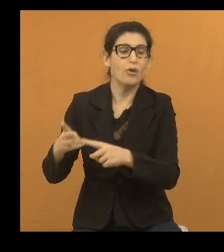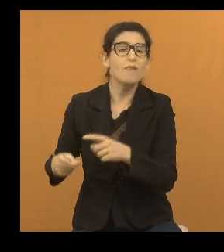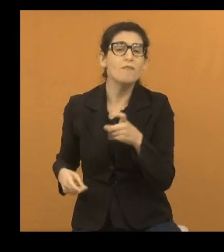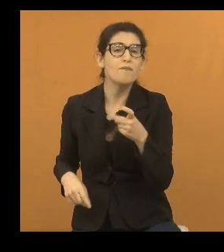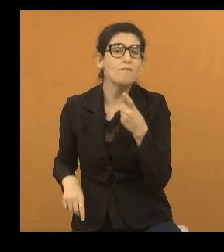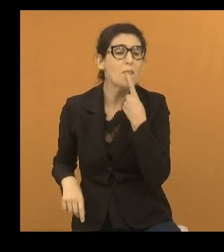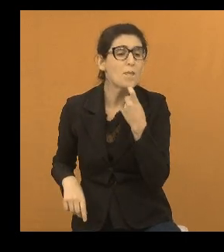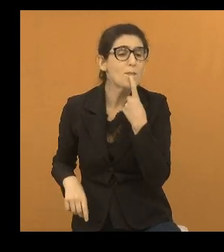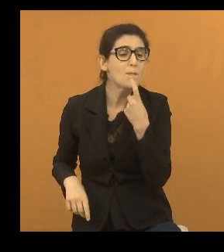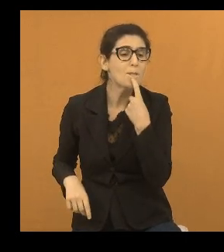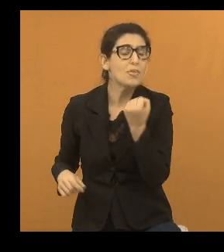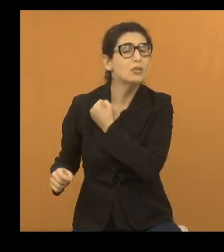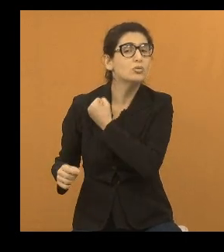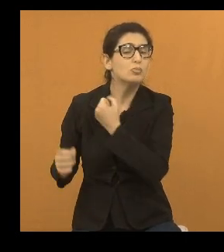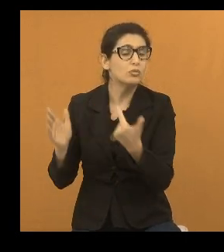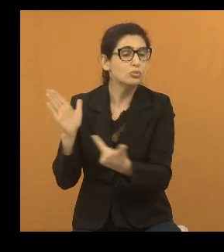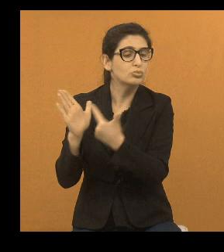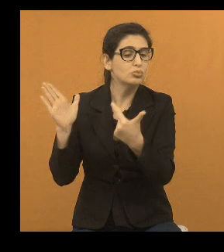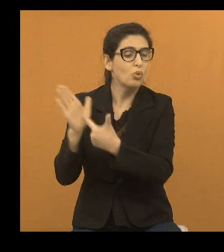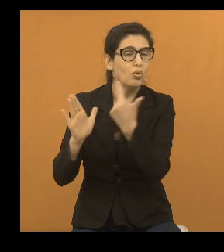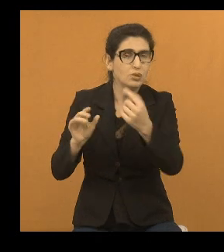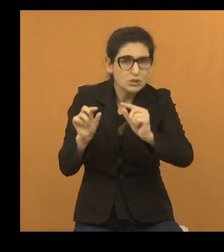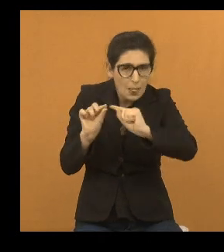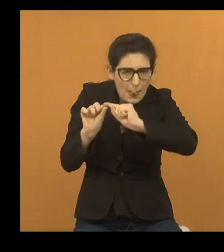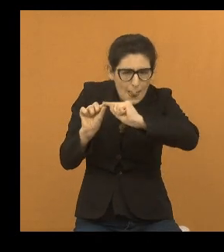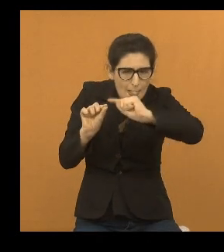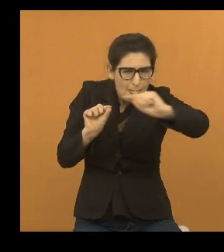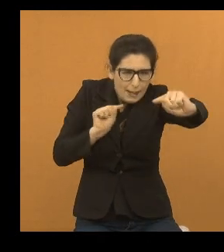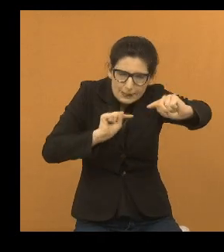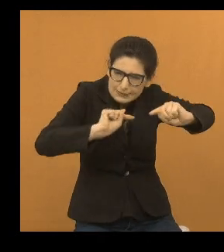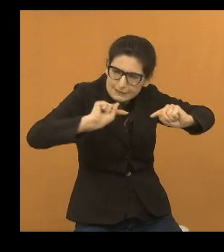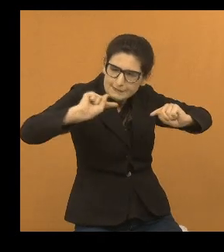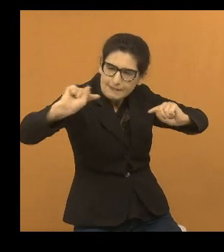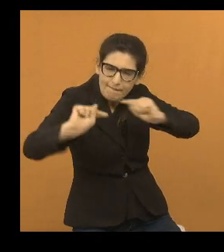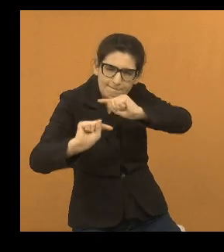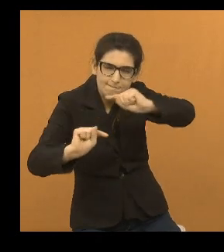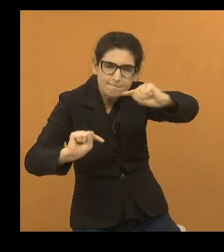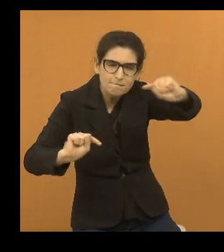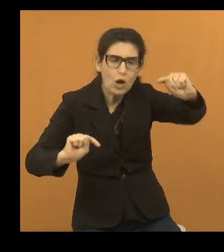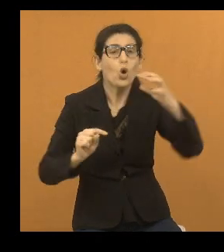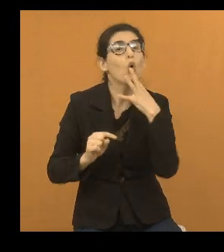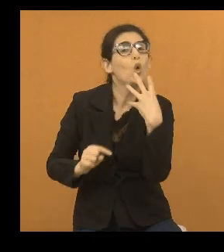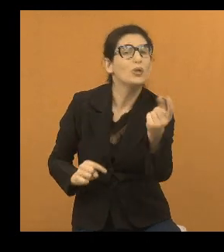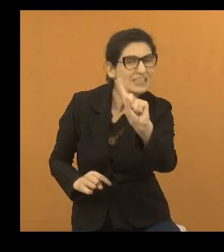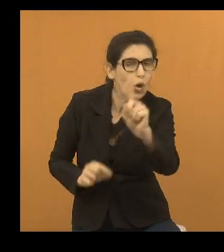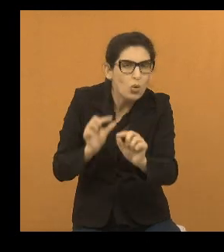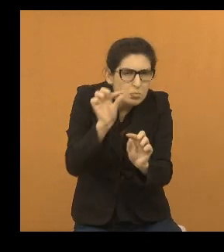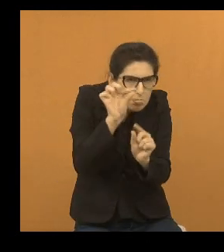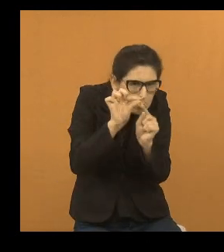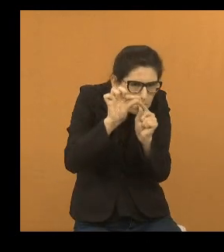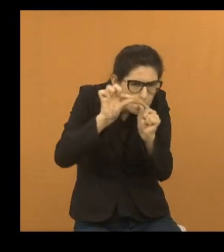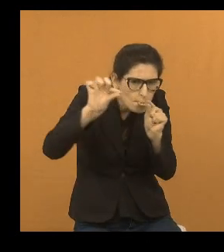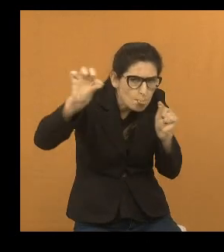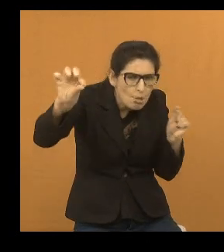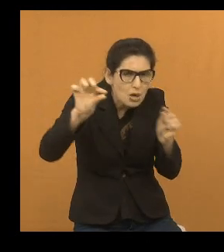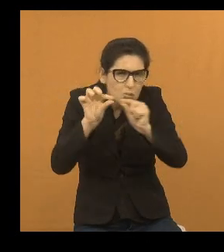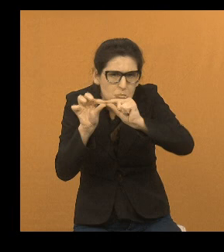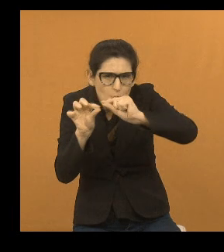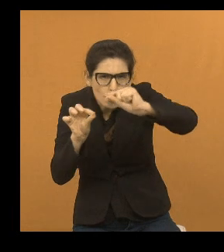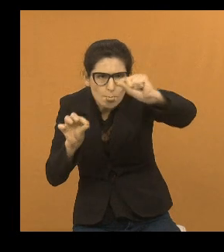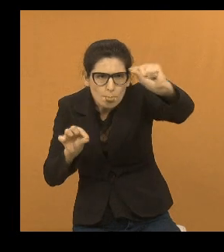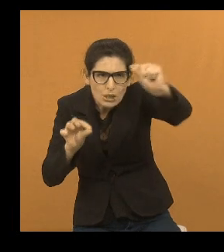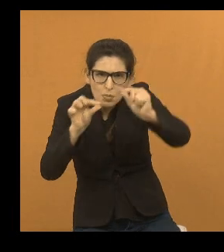tem a visualização em linhas e não em manchas coloridas, mas em linhas que vão de acordo